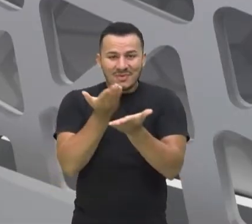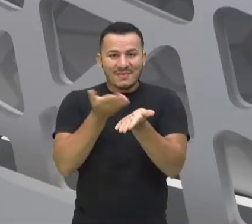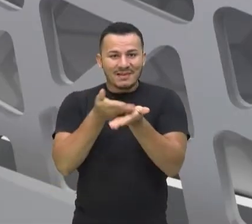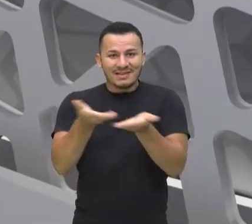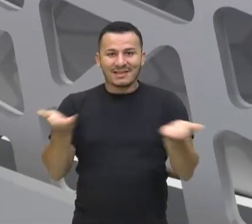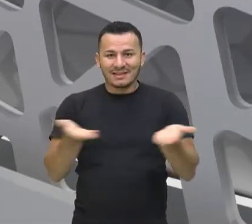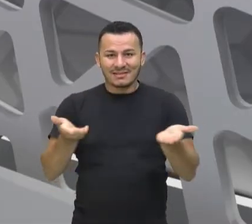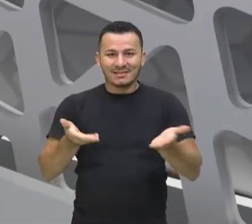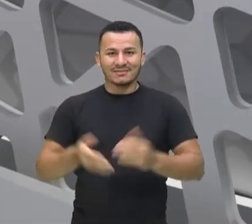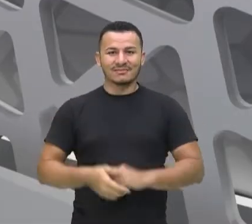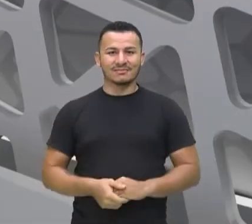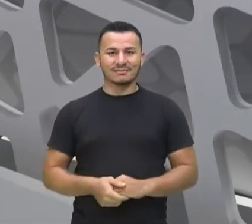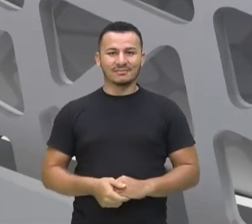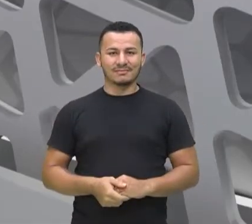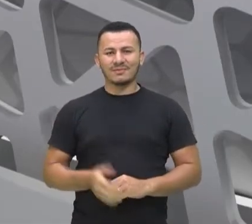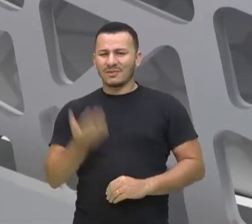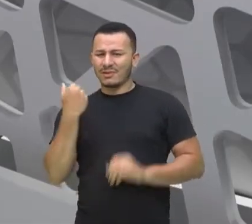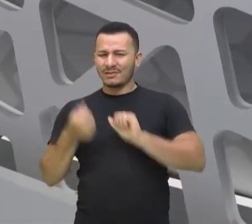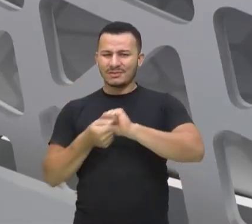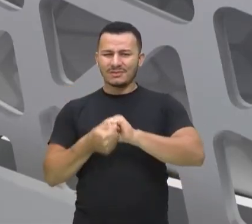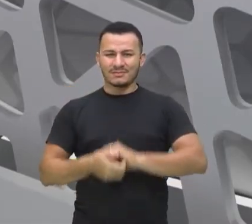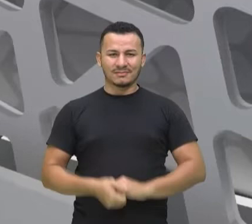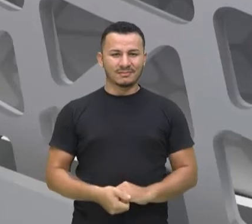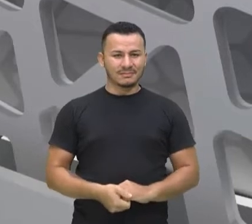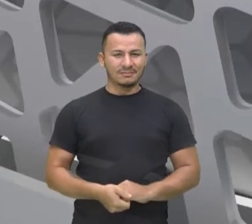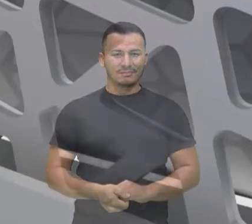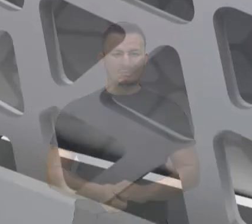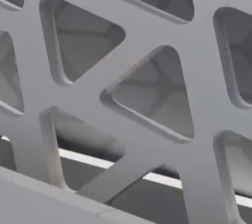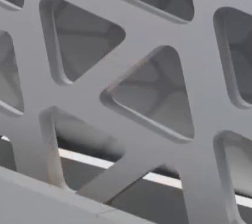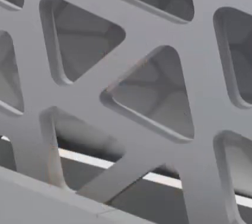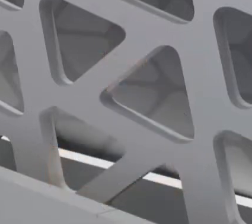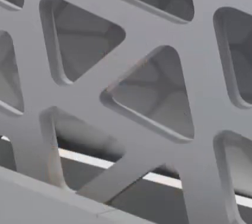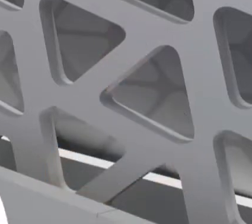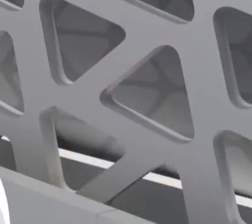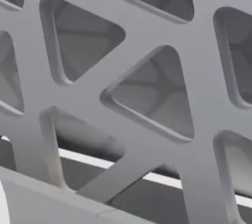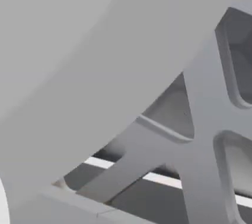ao início da nossa aula? Venham comigo!